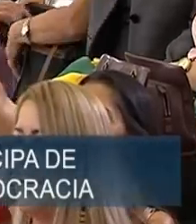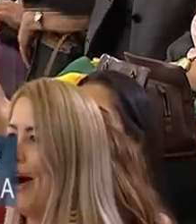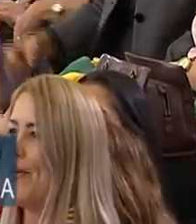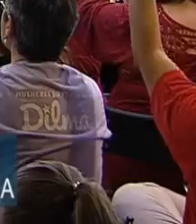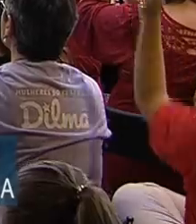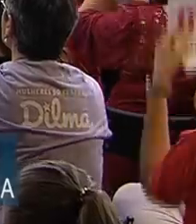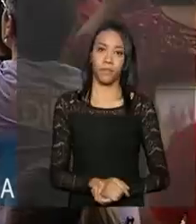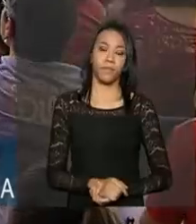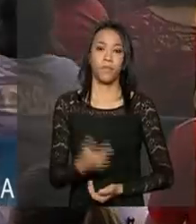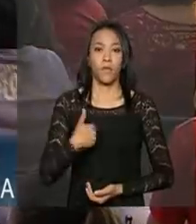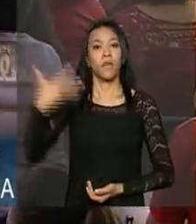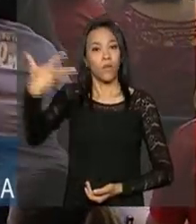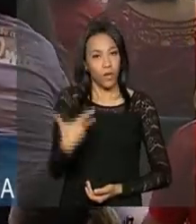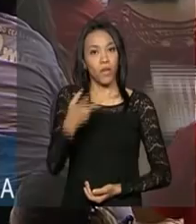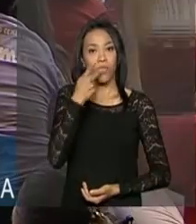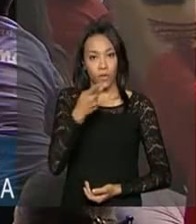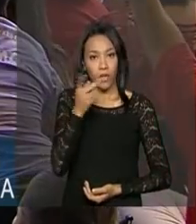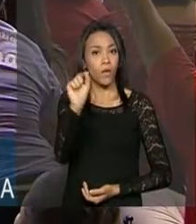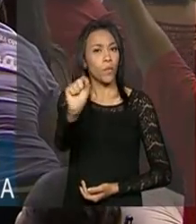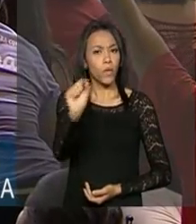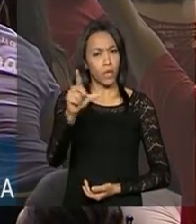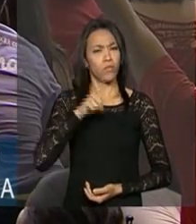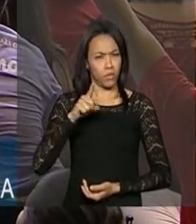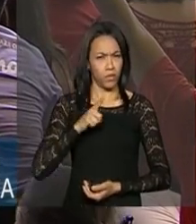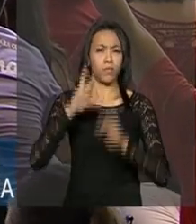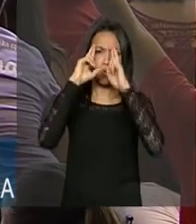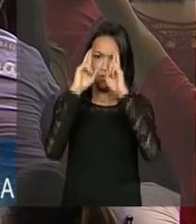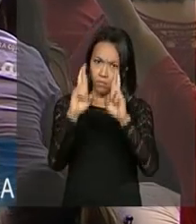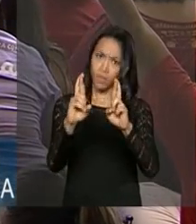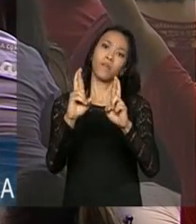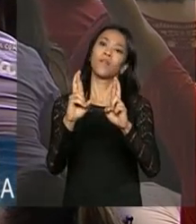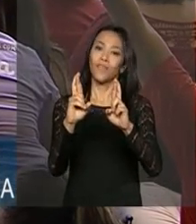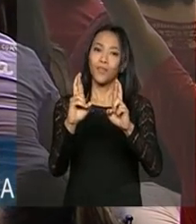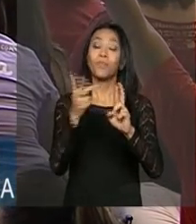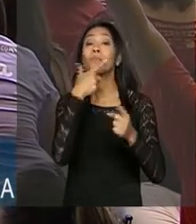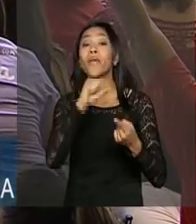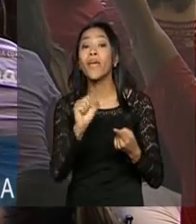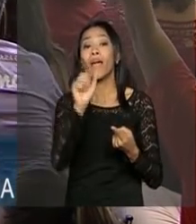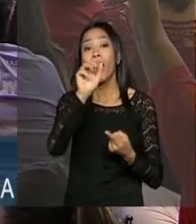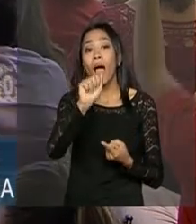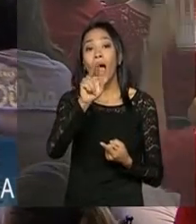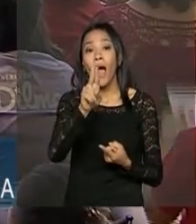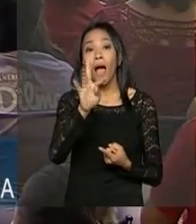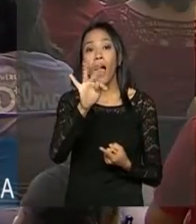dizer ainda que eu tenho imenso respeito pelos autistas.